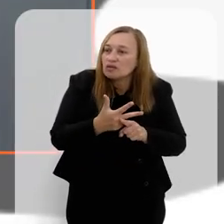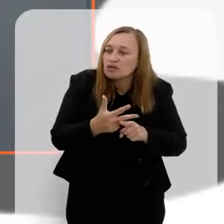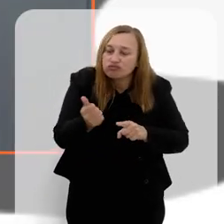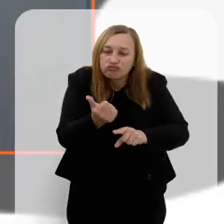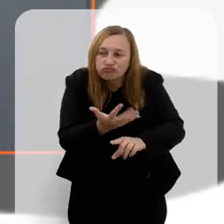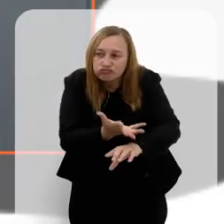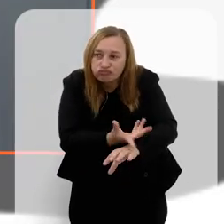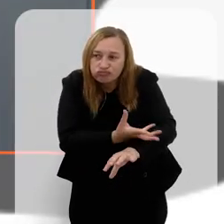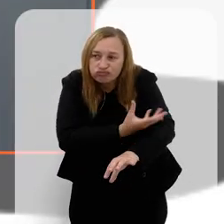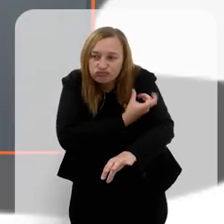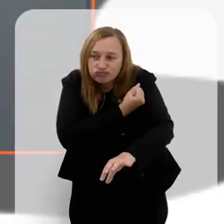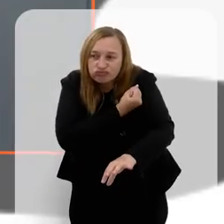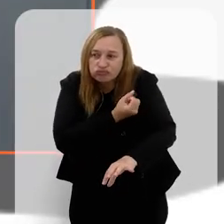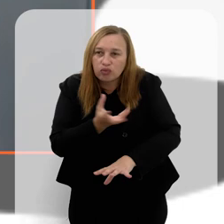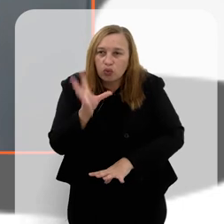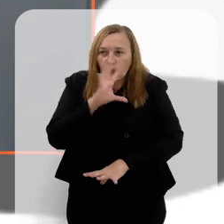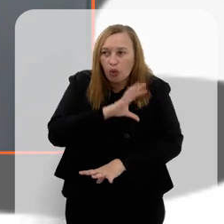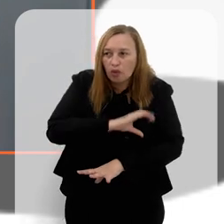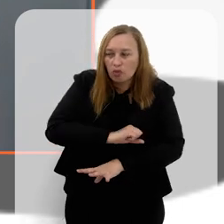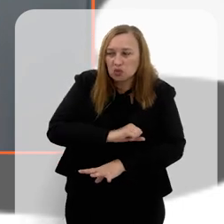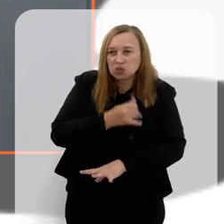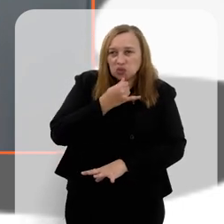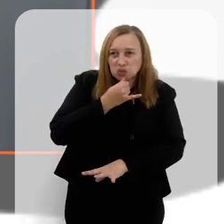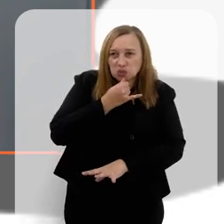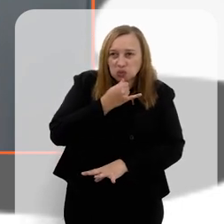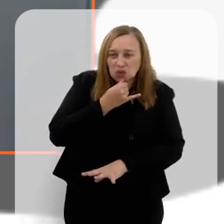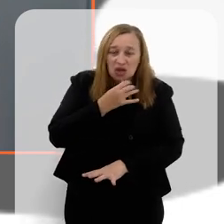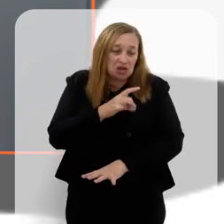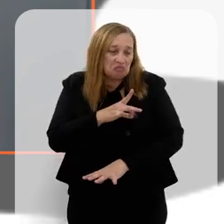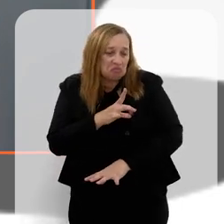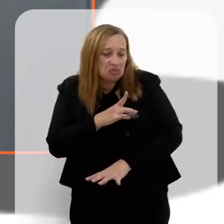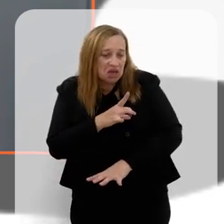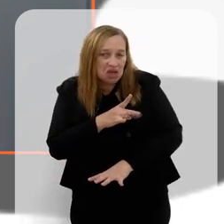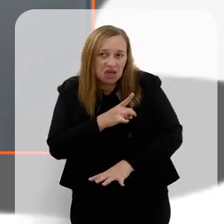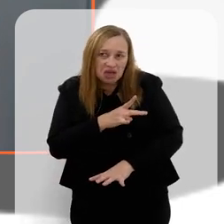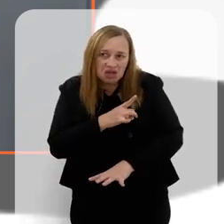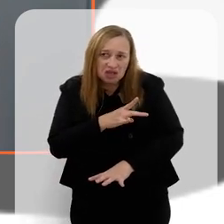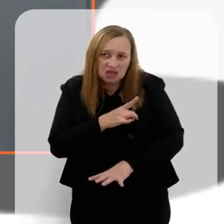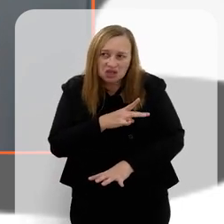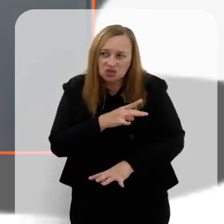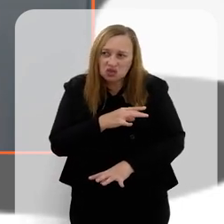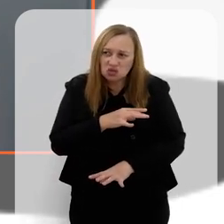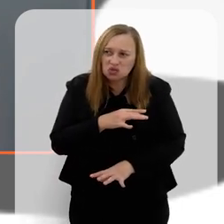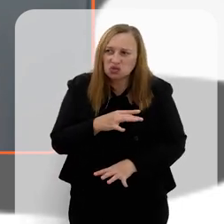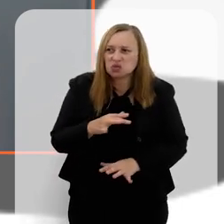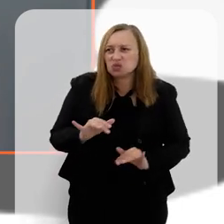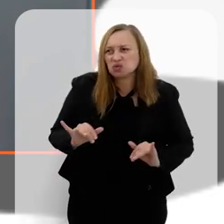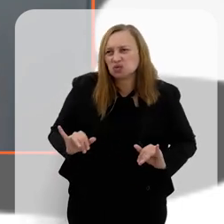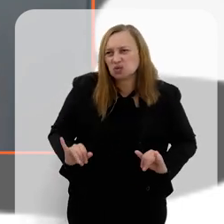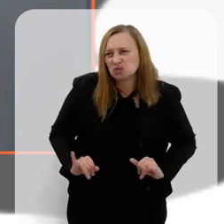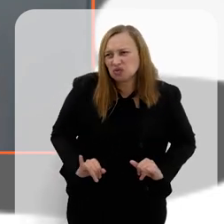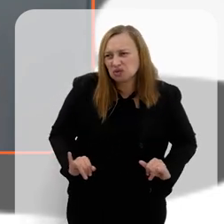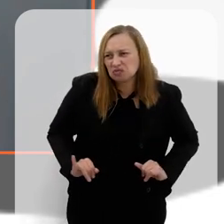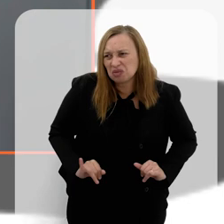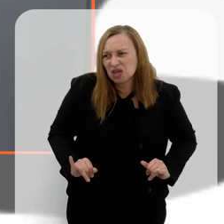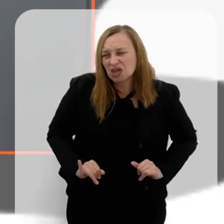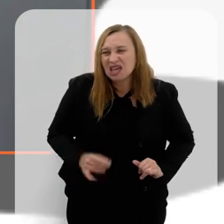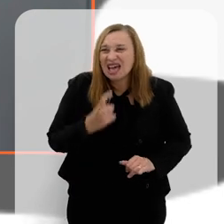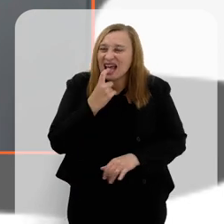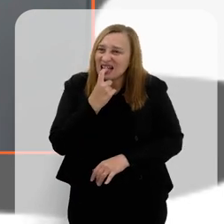suas emoções e suas paixões tristes, isto é, seus medos, suas cóleras,